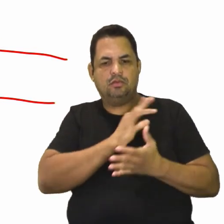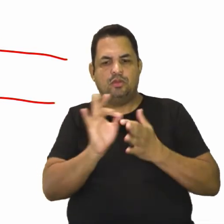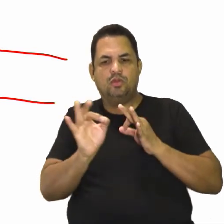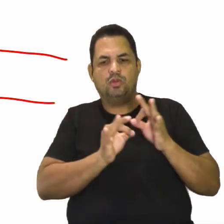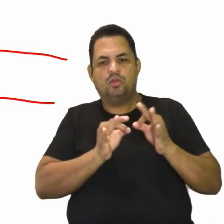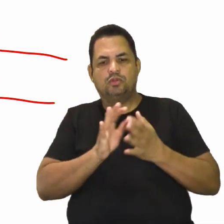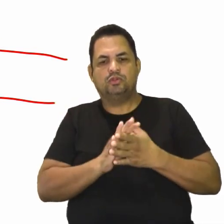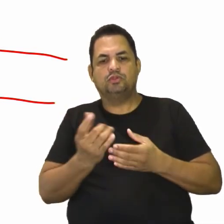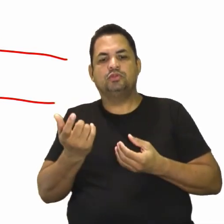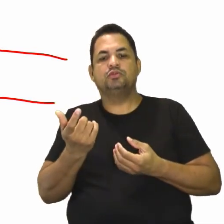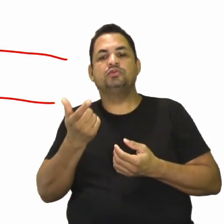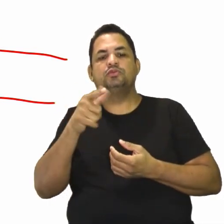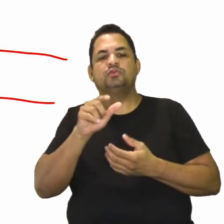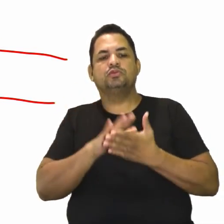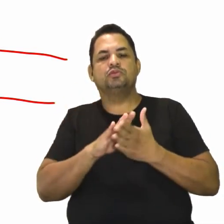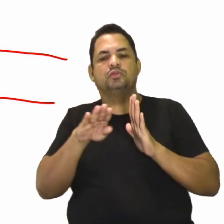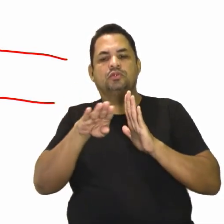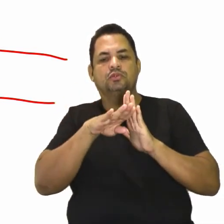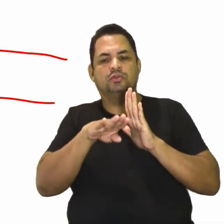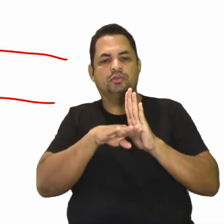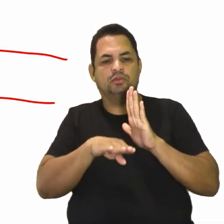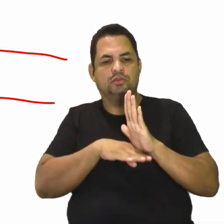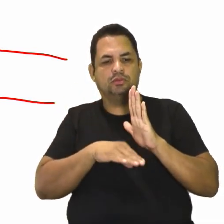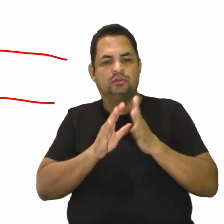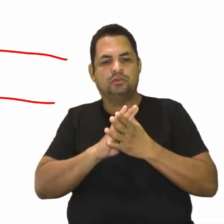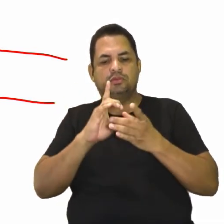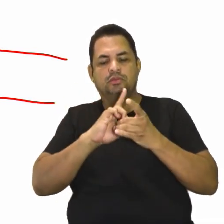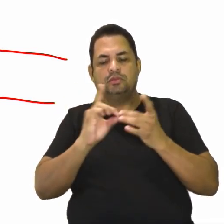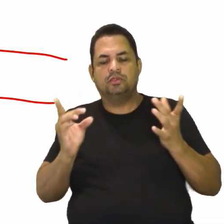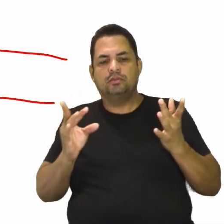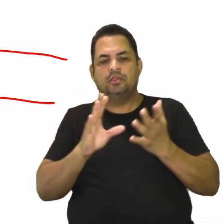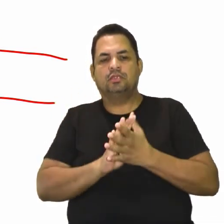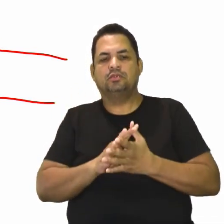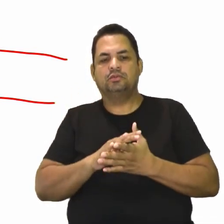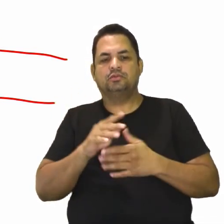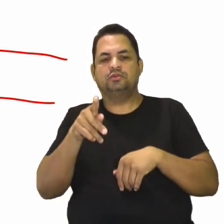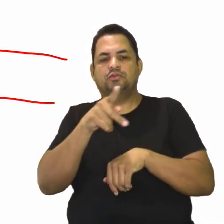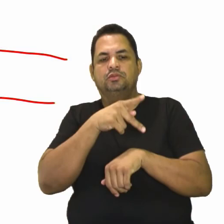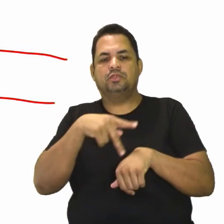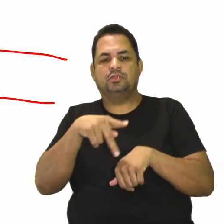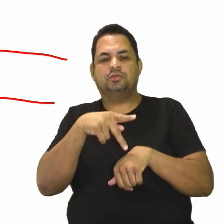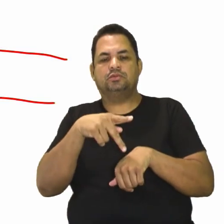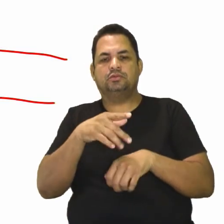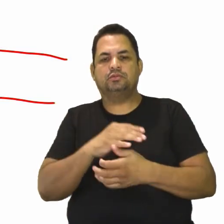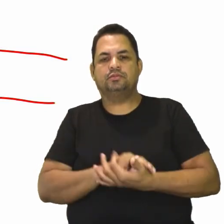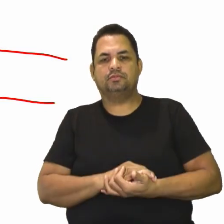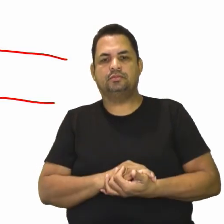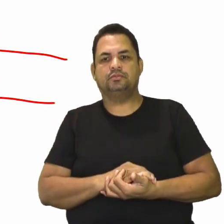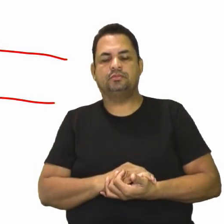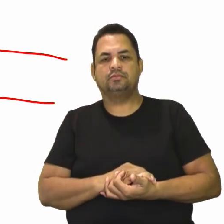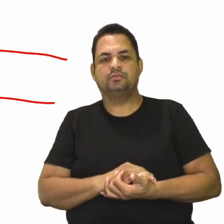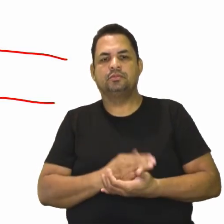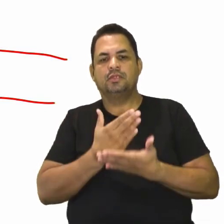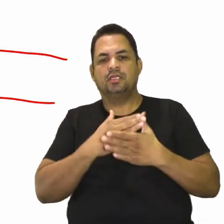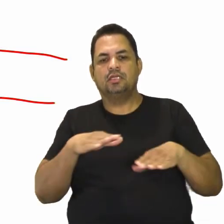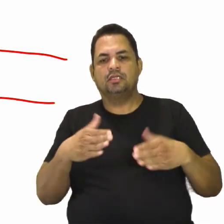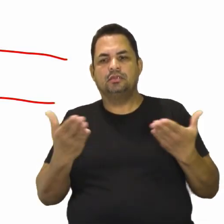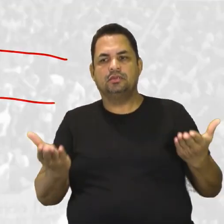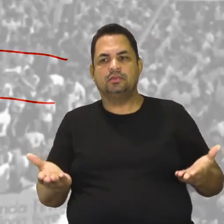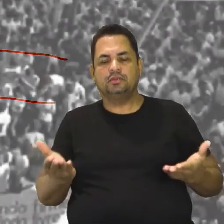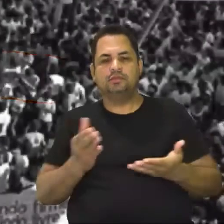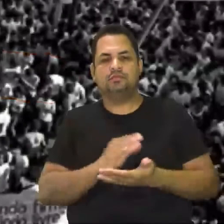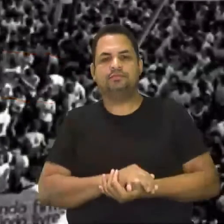estabeleceu os princípios democráticos do Brasil. Então, acaba nesse